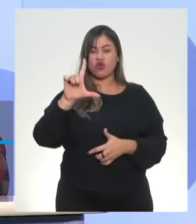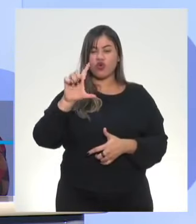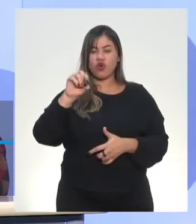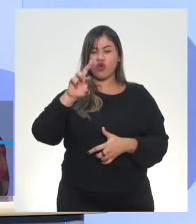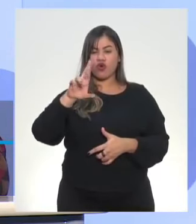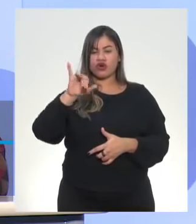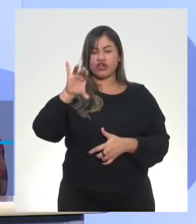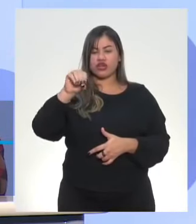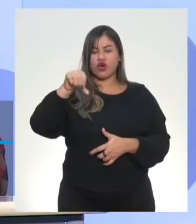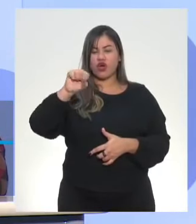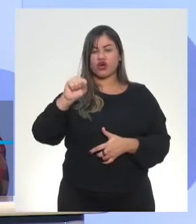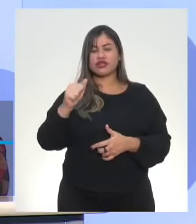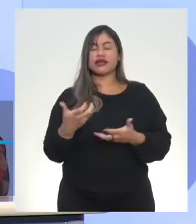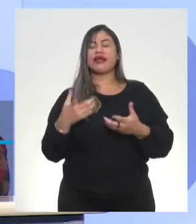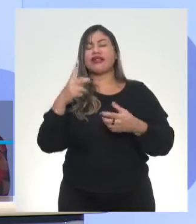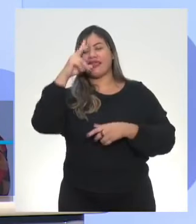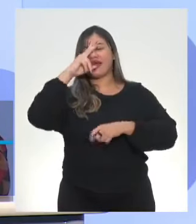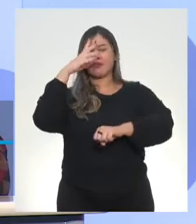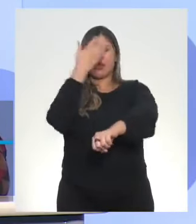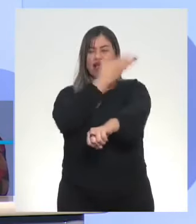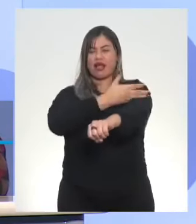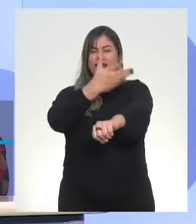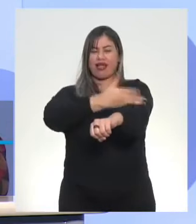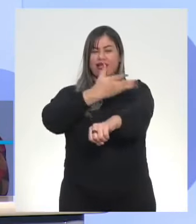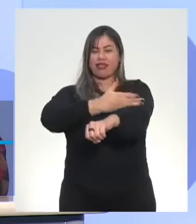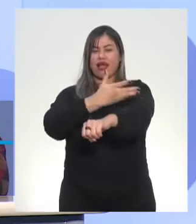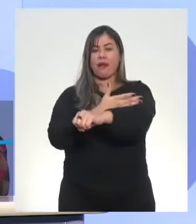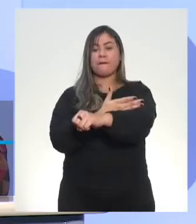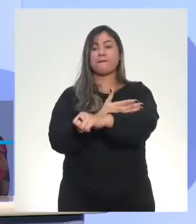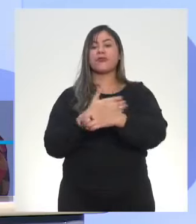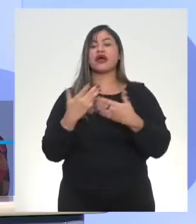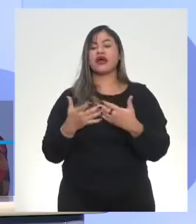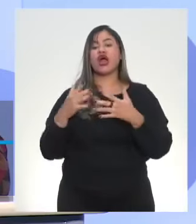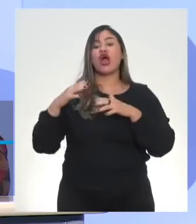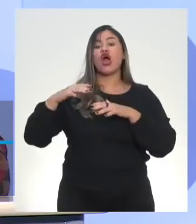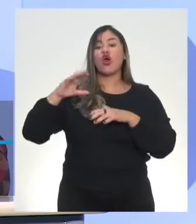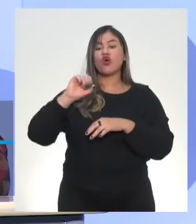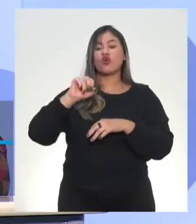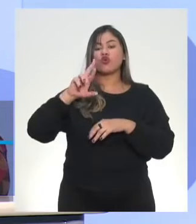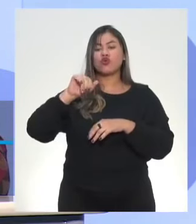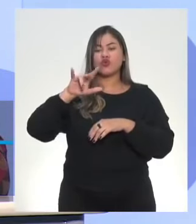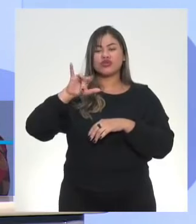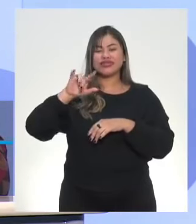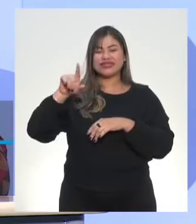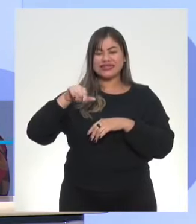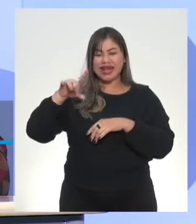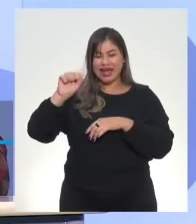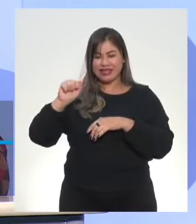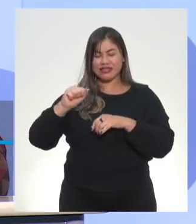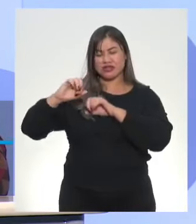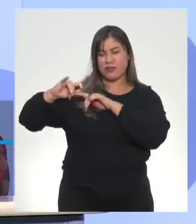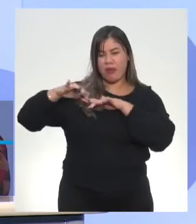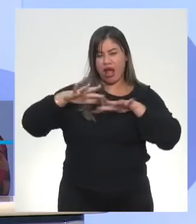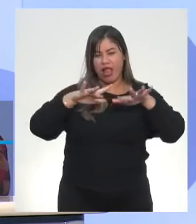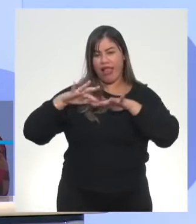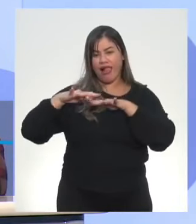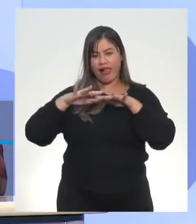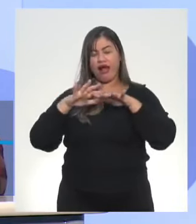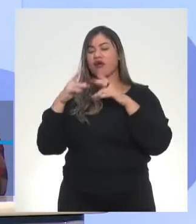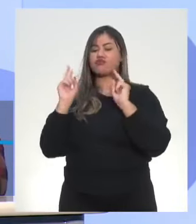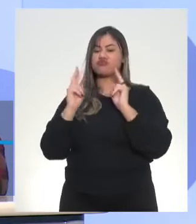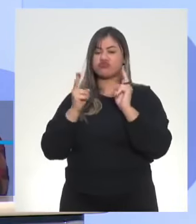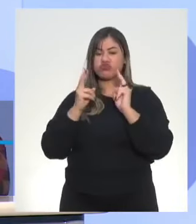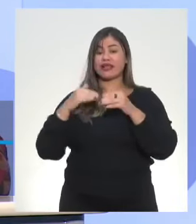Baixa Idade Média, o contexto pós-cruzadas, né, a gente está tendo o desenho, né, dessa